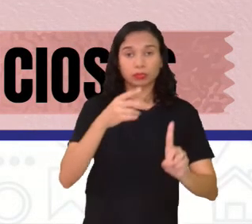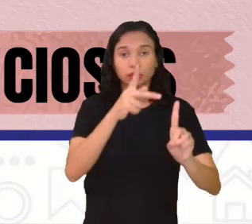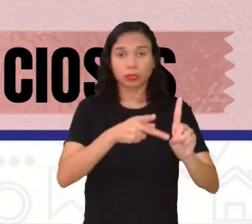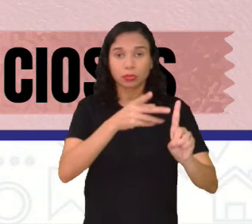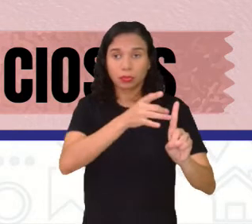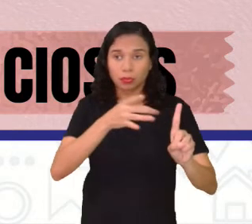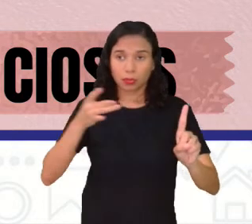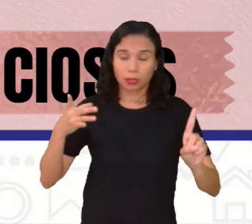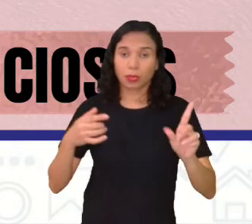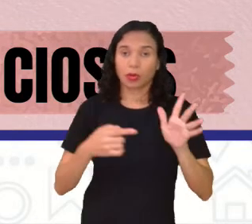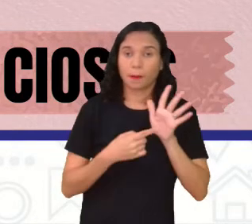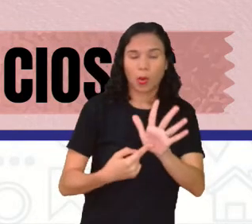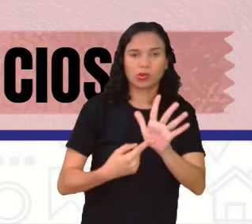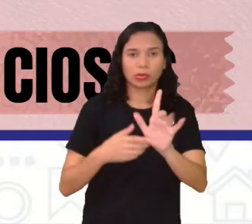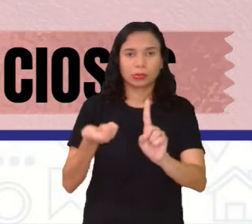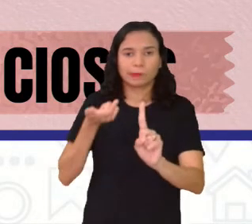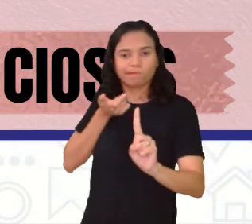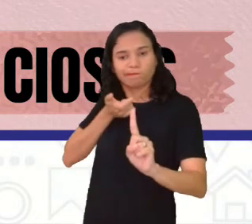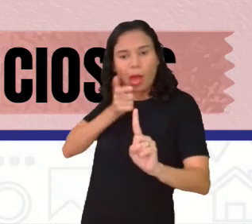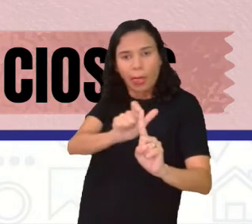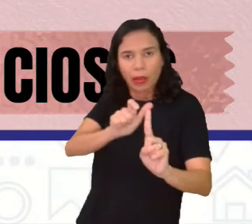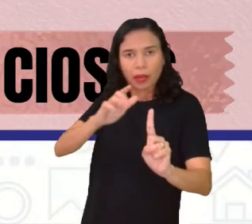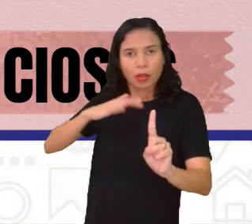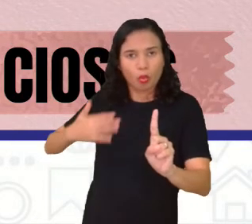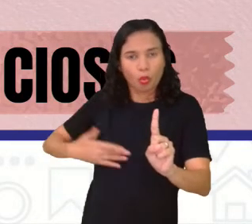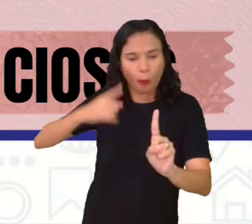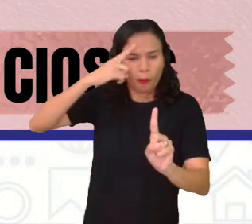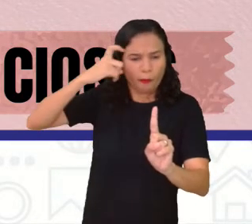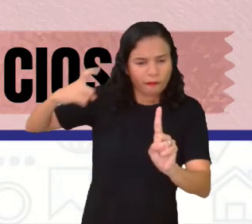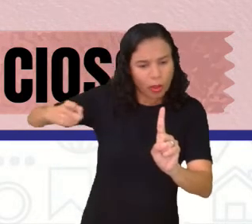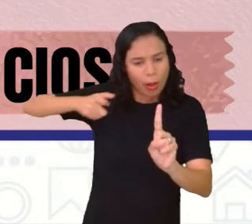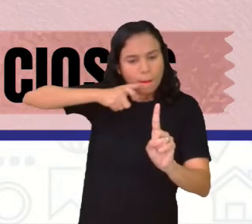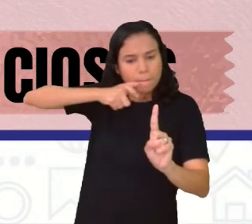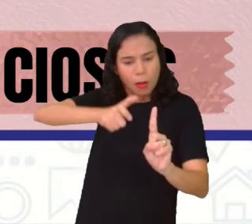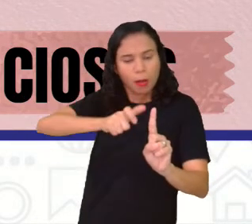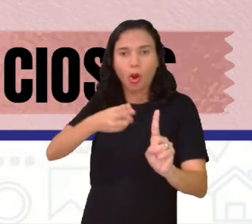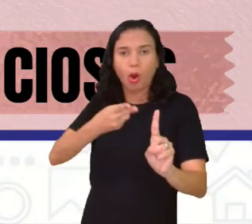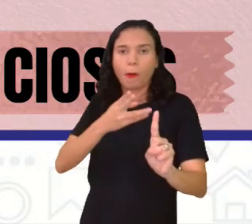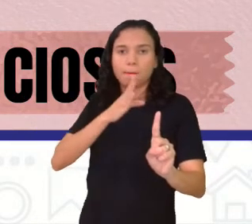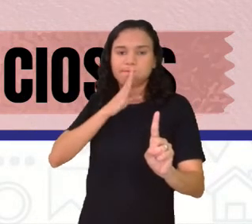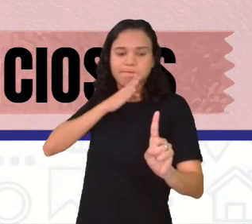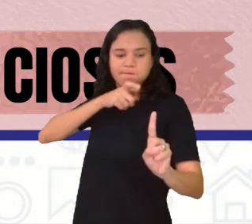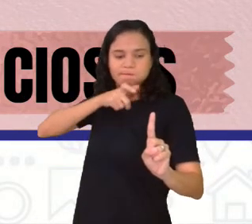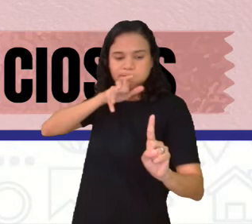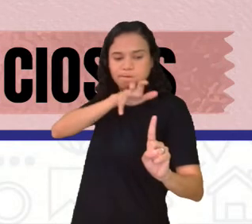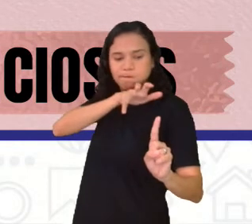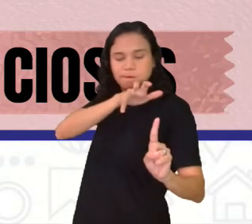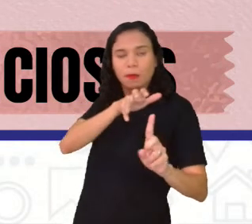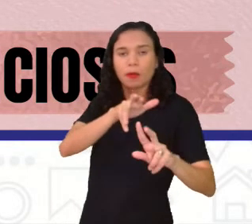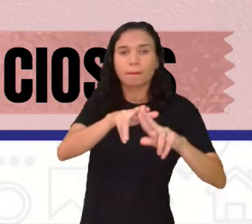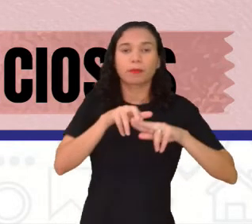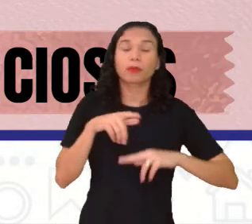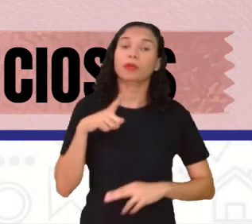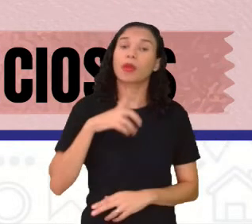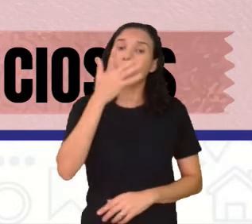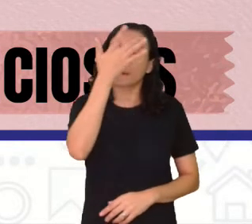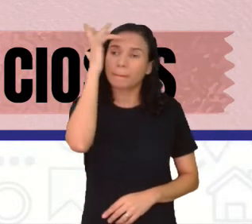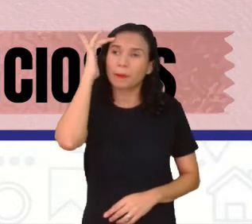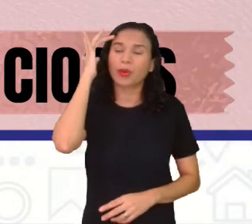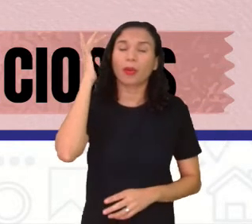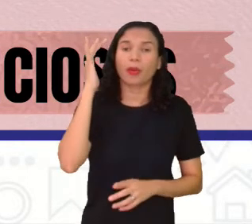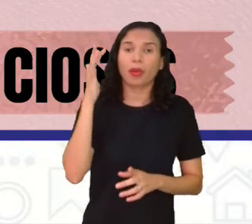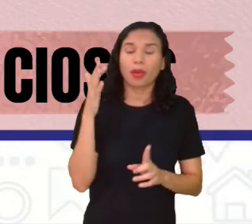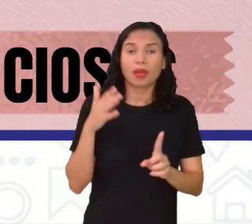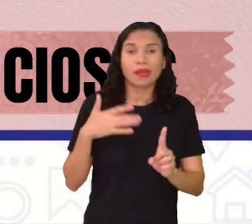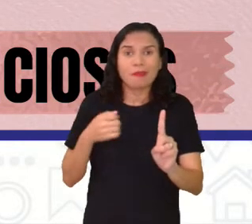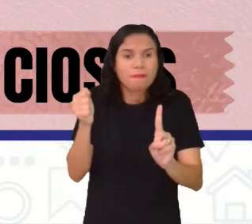ser expressa por meio de ataques, né, físicos, verbais, silenciosos, né? Então, existem pessoas que